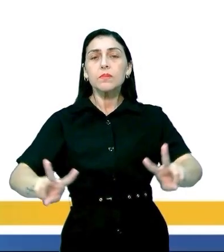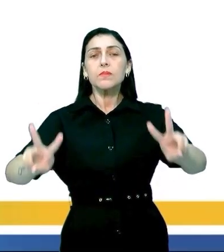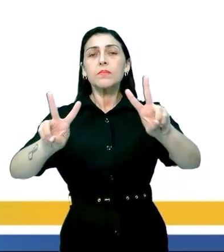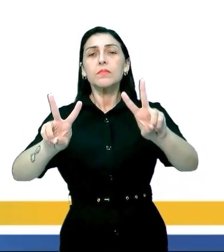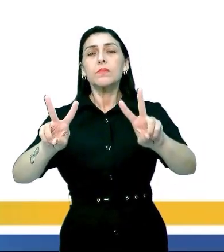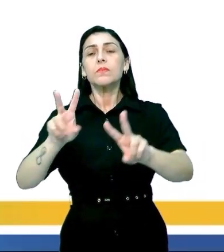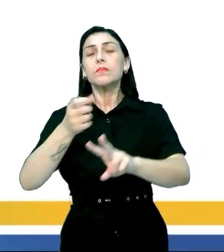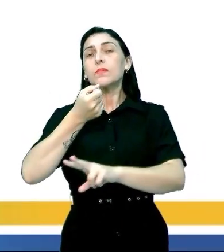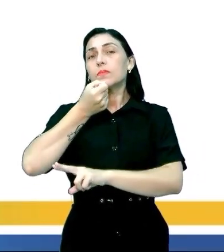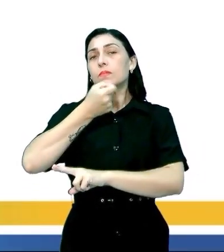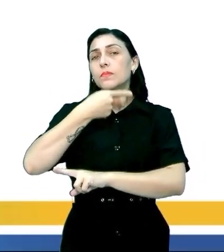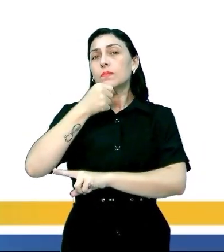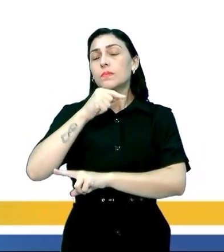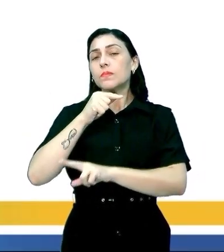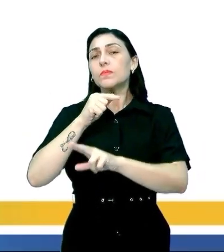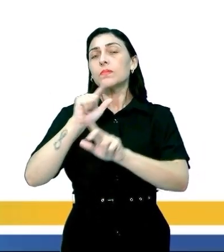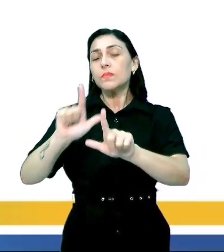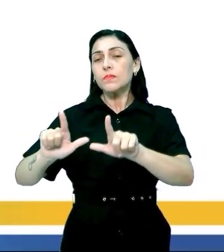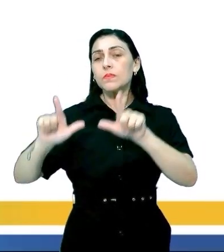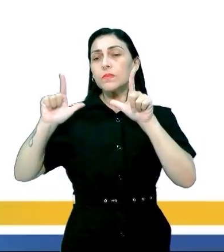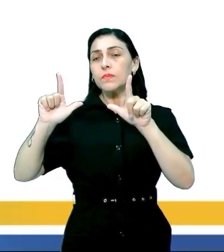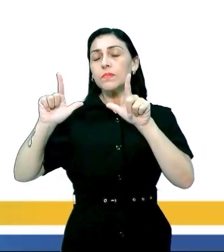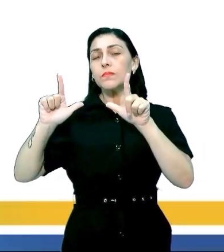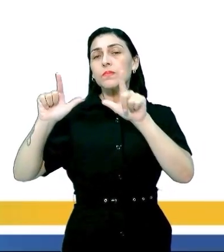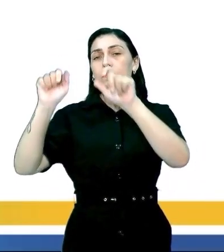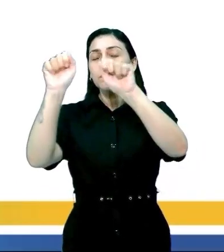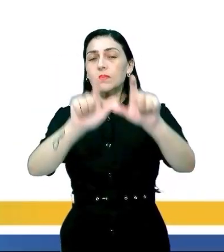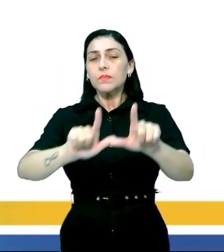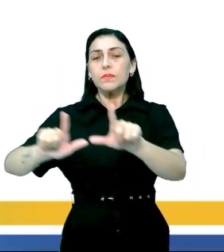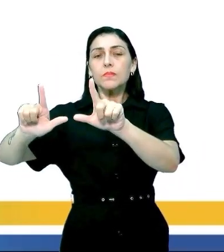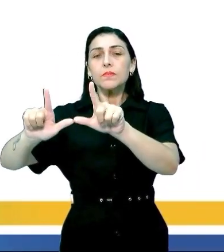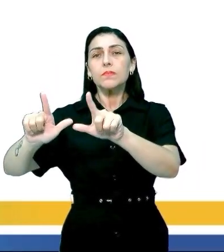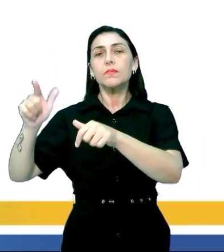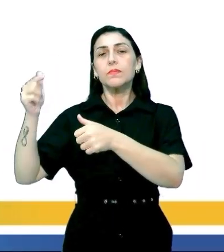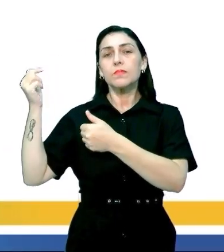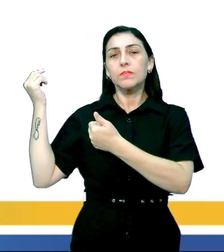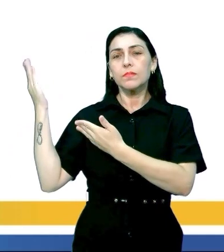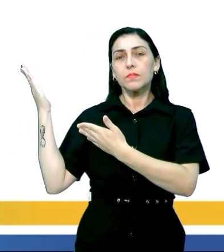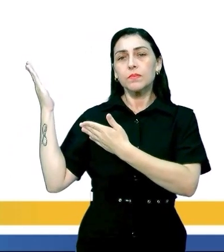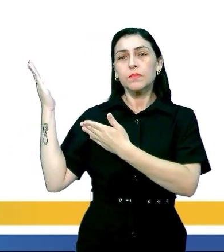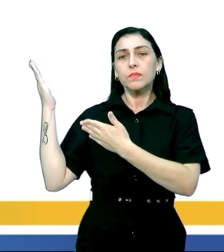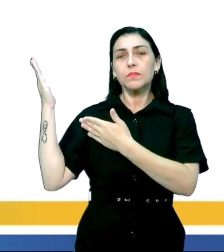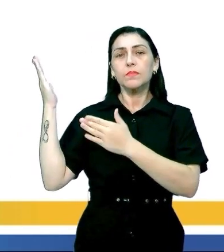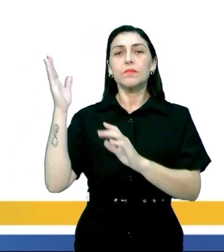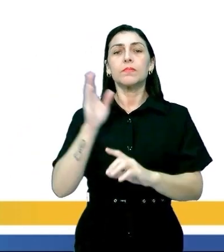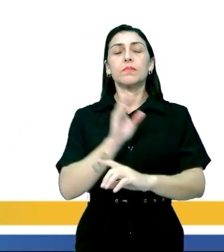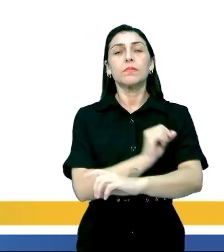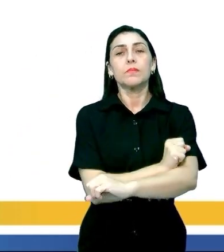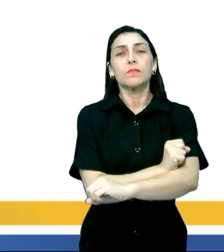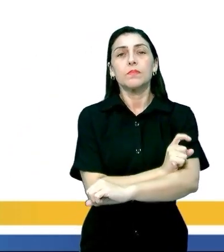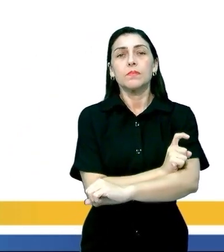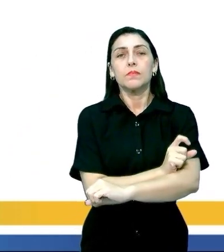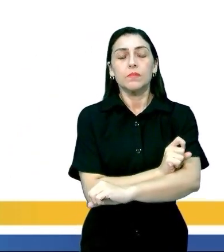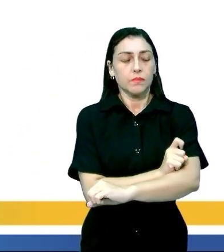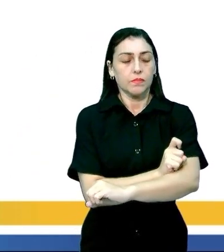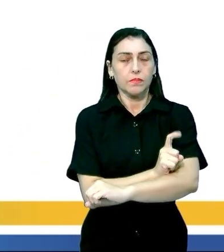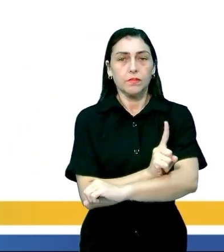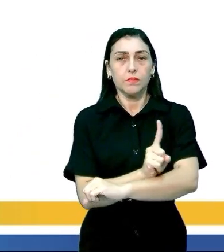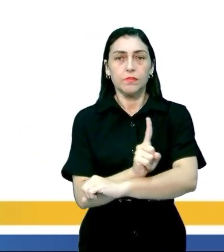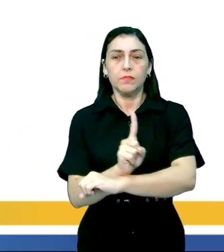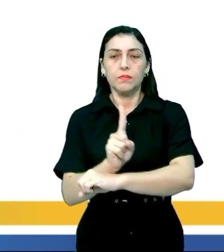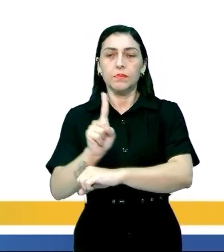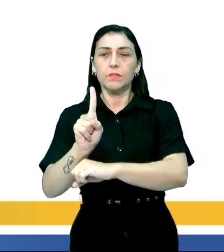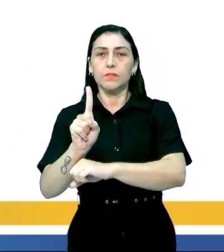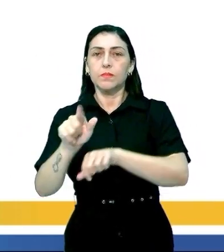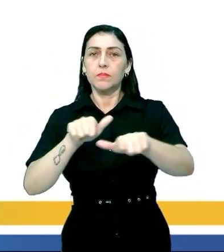essa charge que aparece aí em tela. Bem acima da charge, nós temos aí a evolução